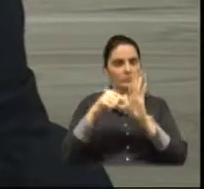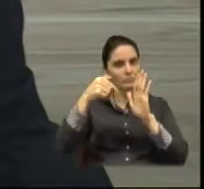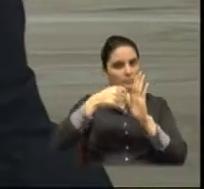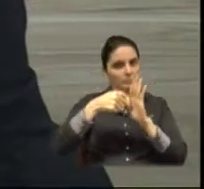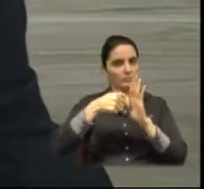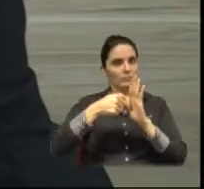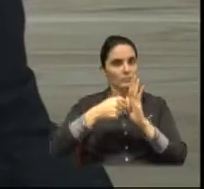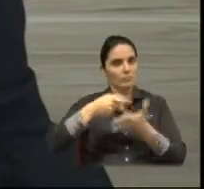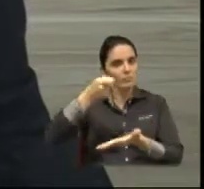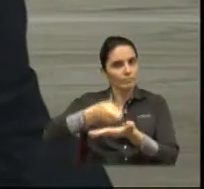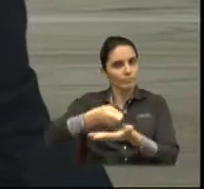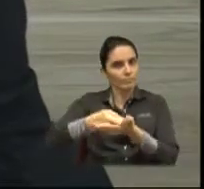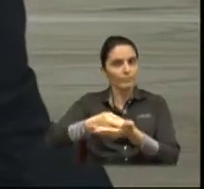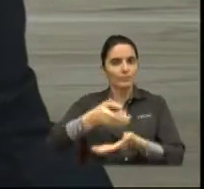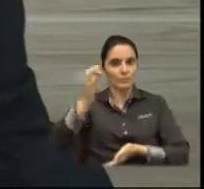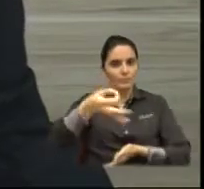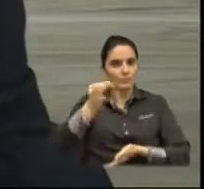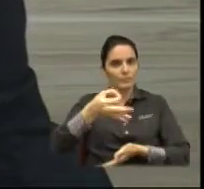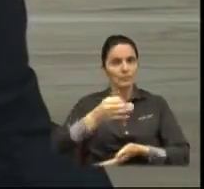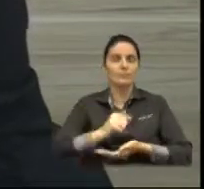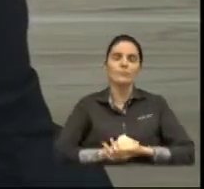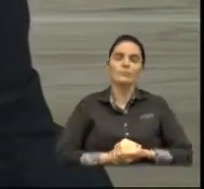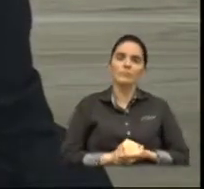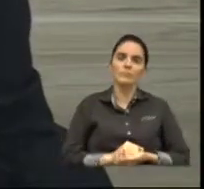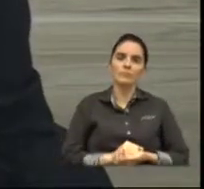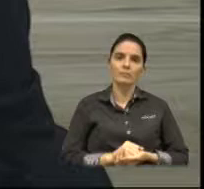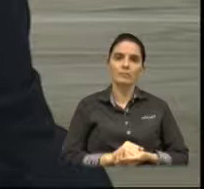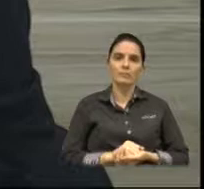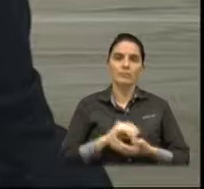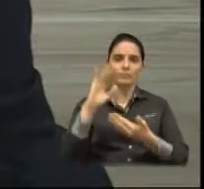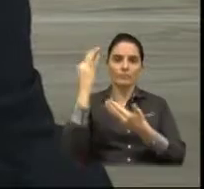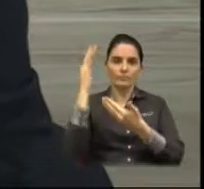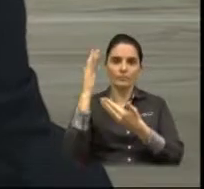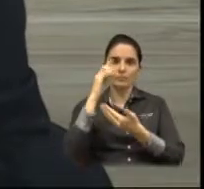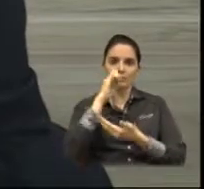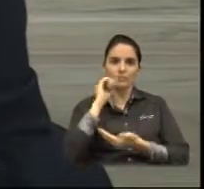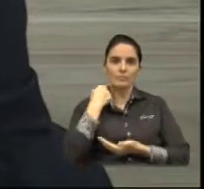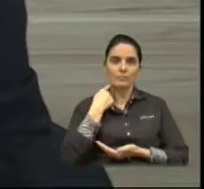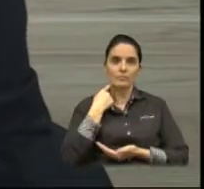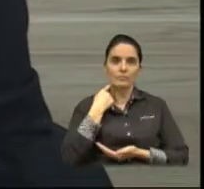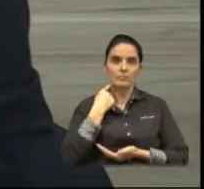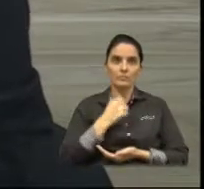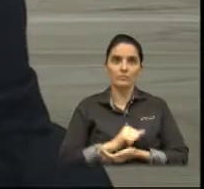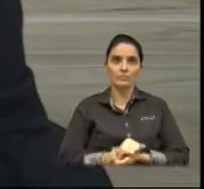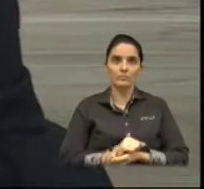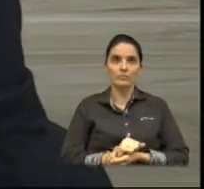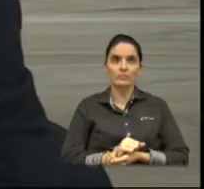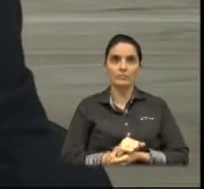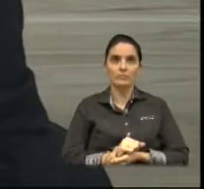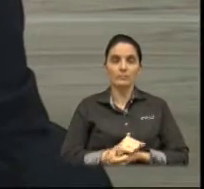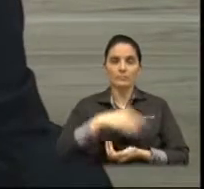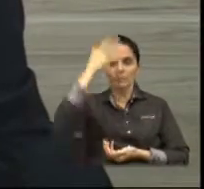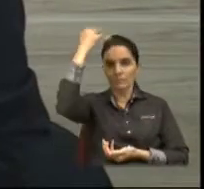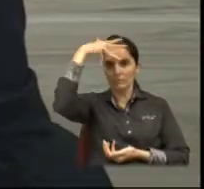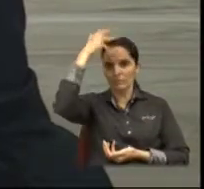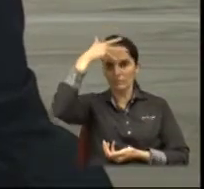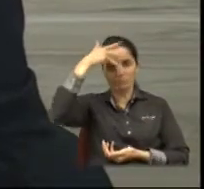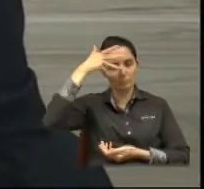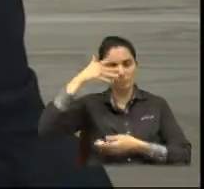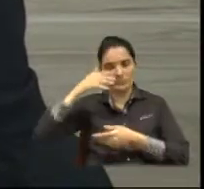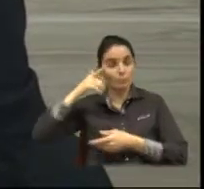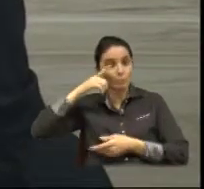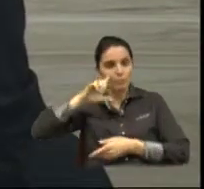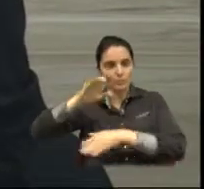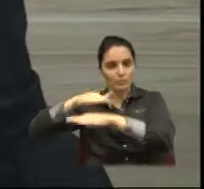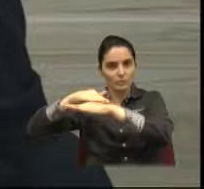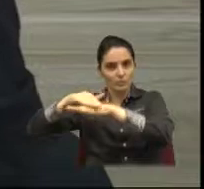ter a eficácia necessária. Então, parabéns ao vereador. E como ainda não consegui falar com a Cristiane Cusca, parabéns a ela